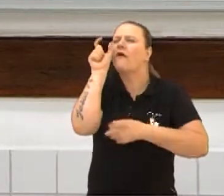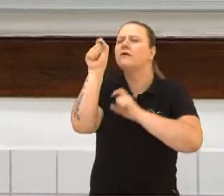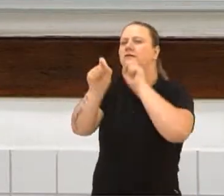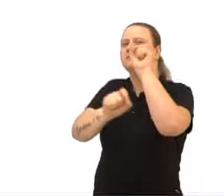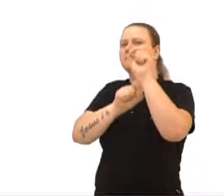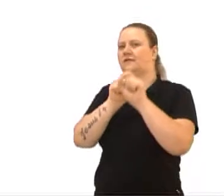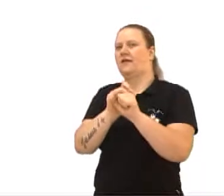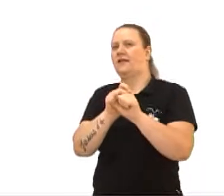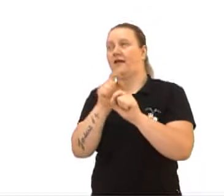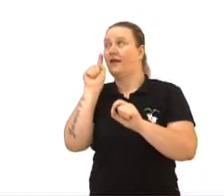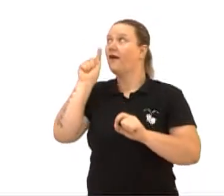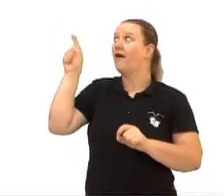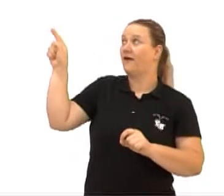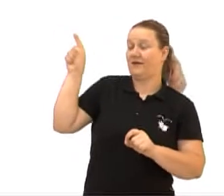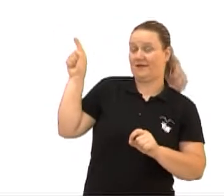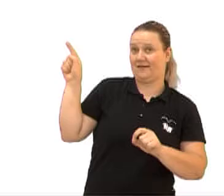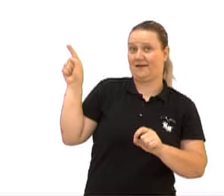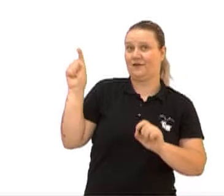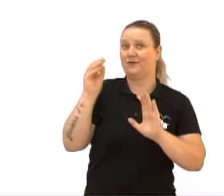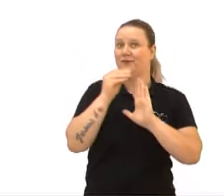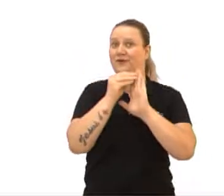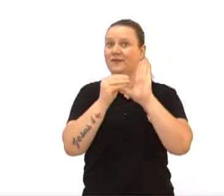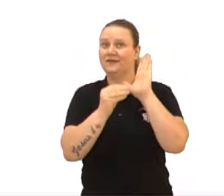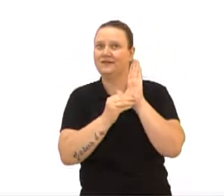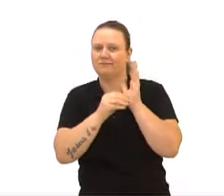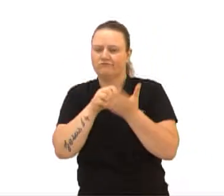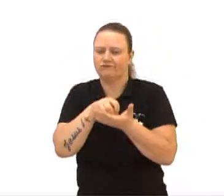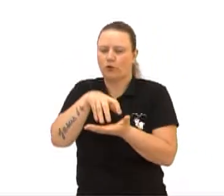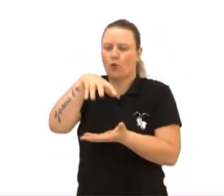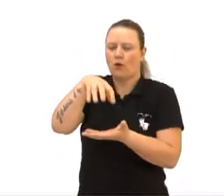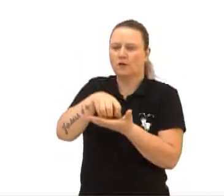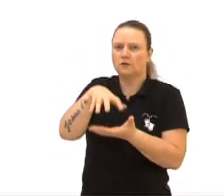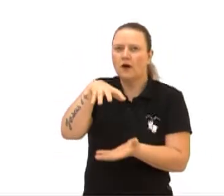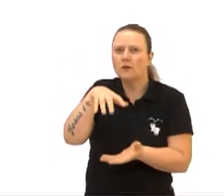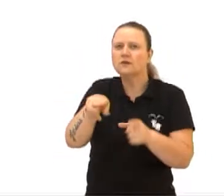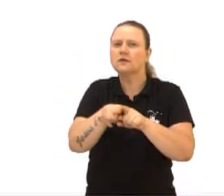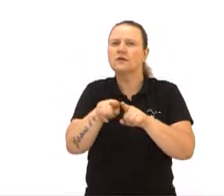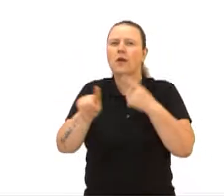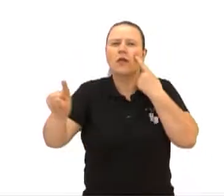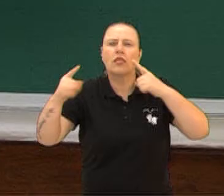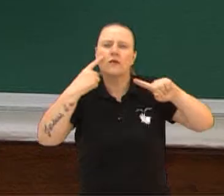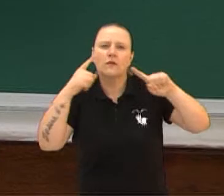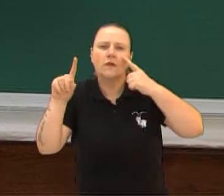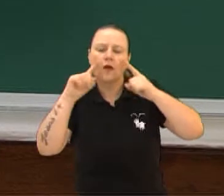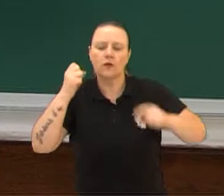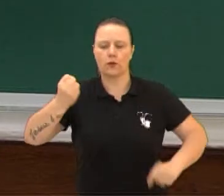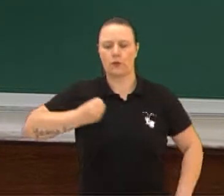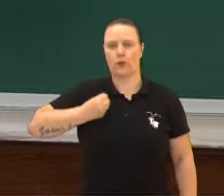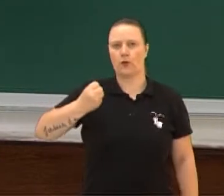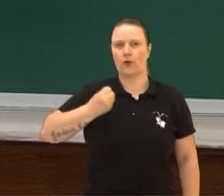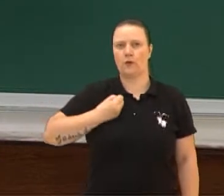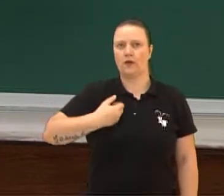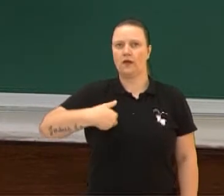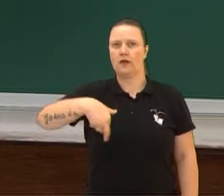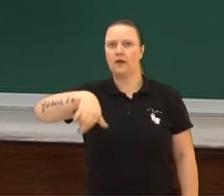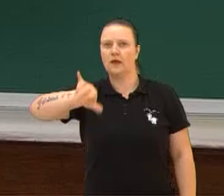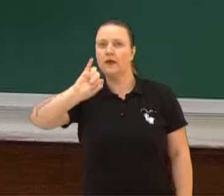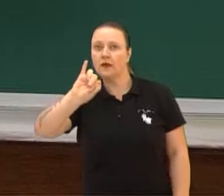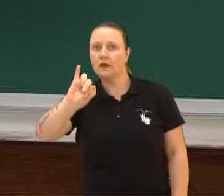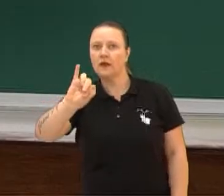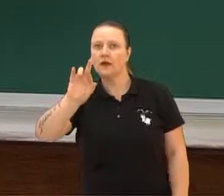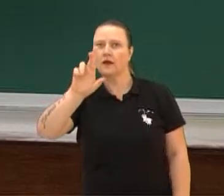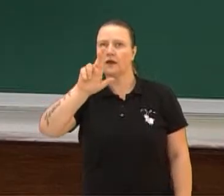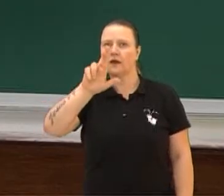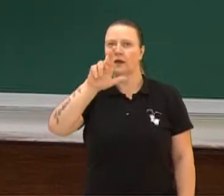ver? Olha lá, a geometria e a descoberta do número irracional. Tá? Então, nós vamos ter uma aula diferente hoje